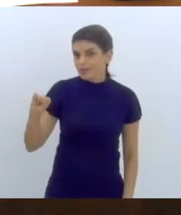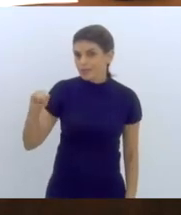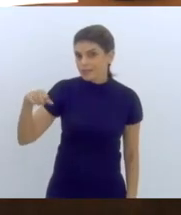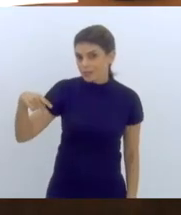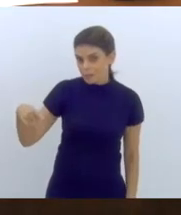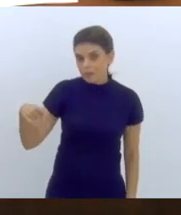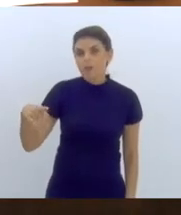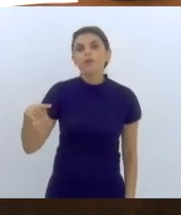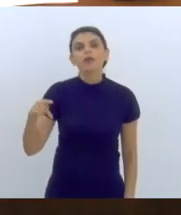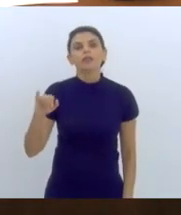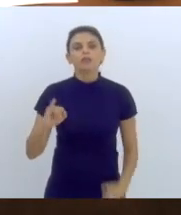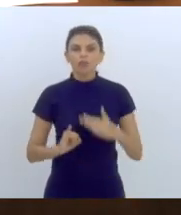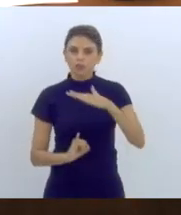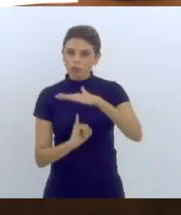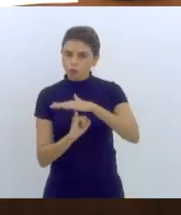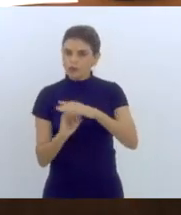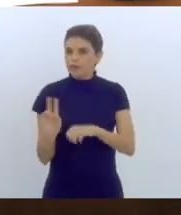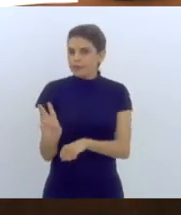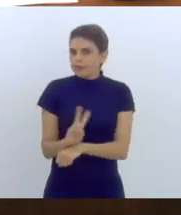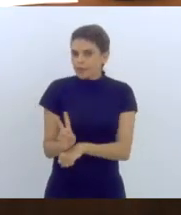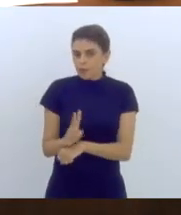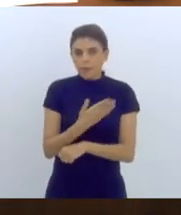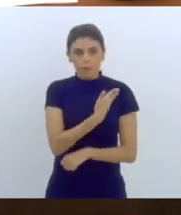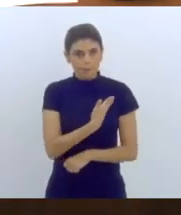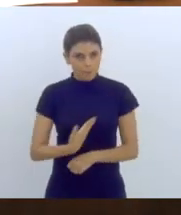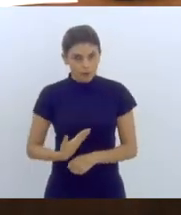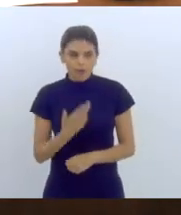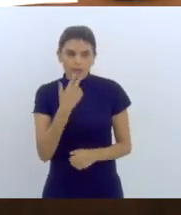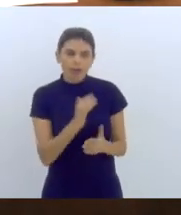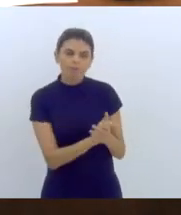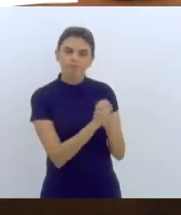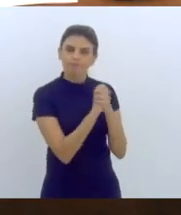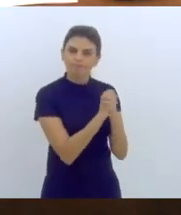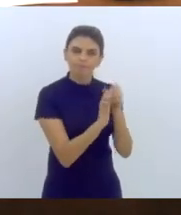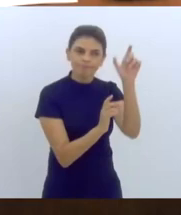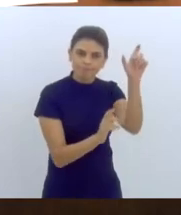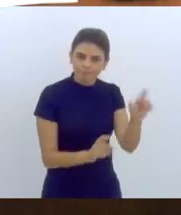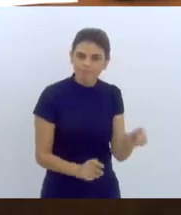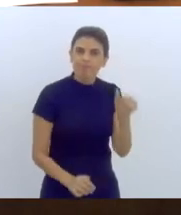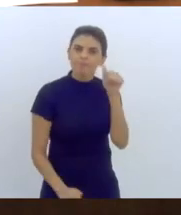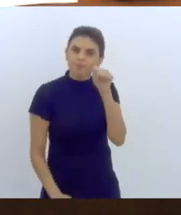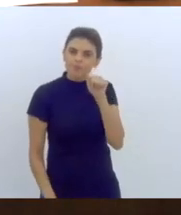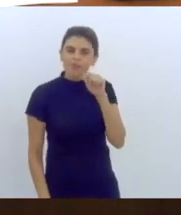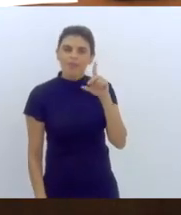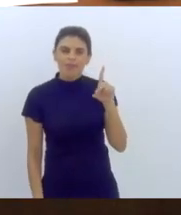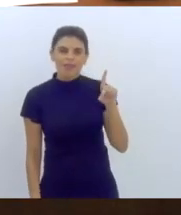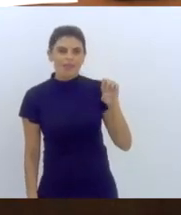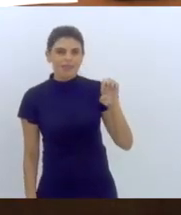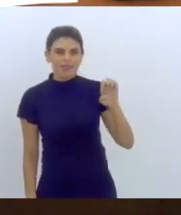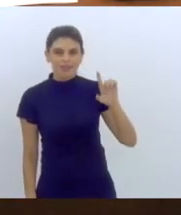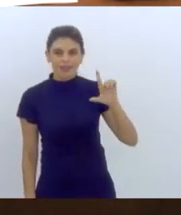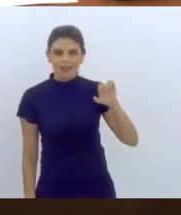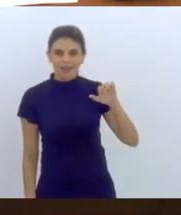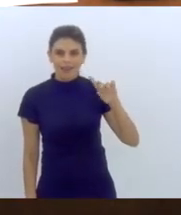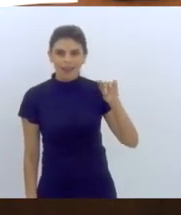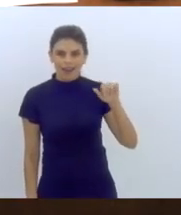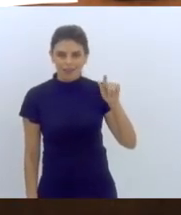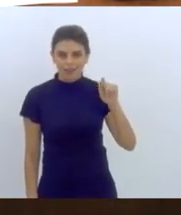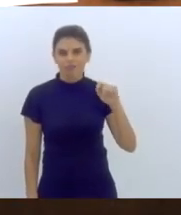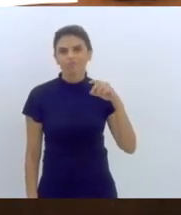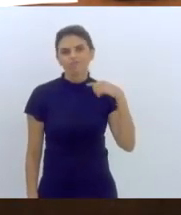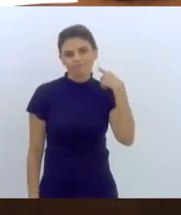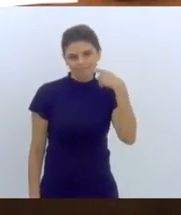Segurança Pública, e quero saudar aqui a delegada Marcela Ortiz, que preside aquele instituto, que